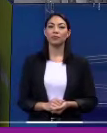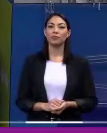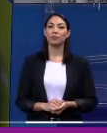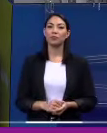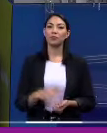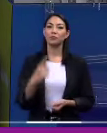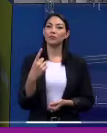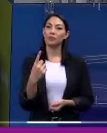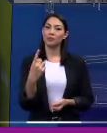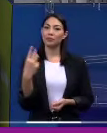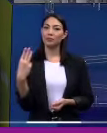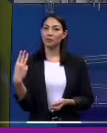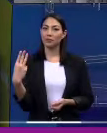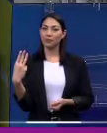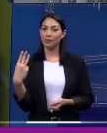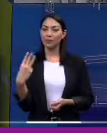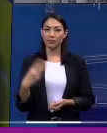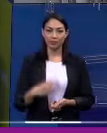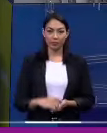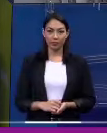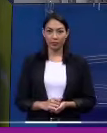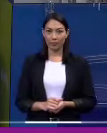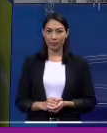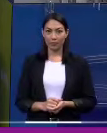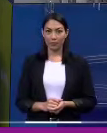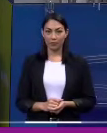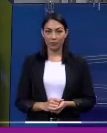Número 13.